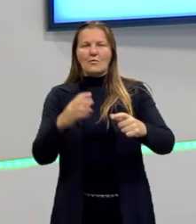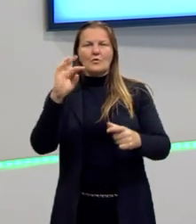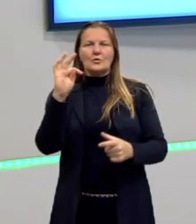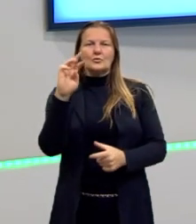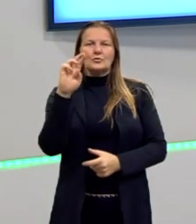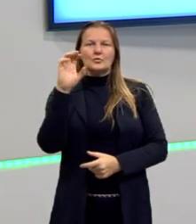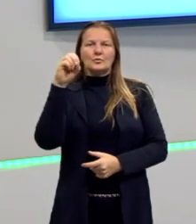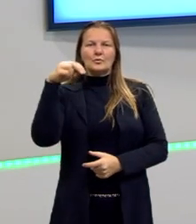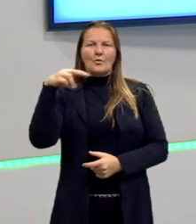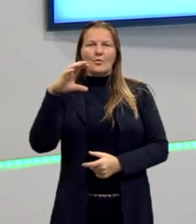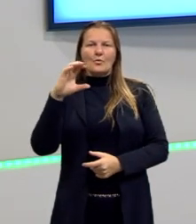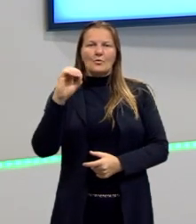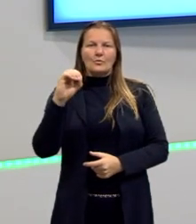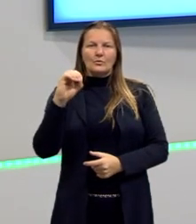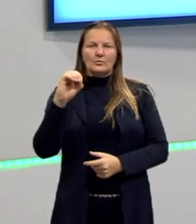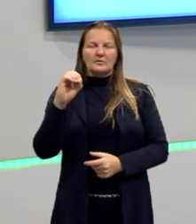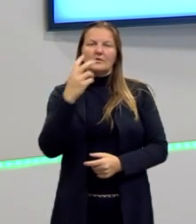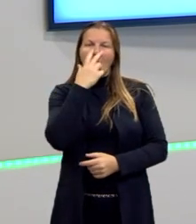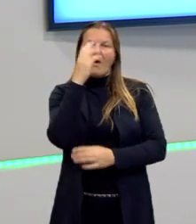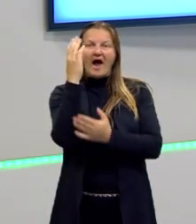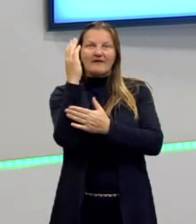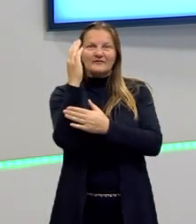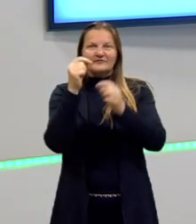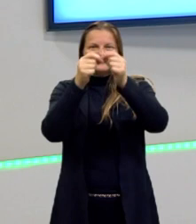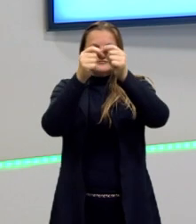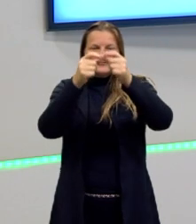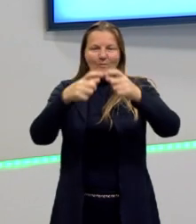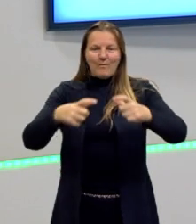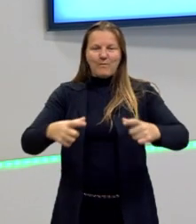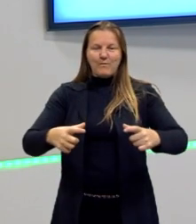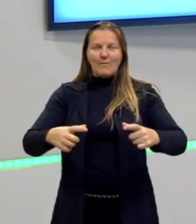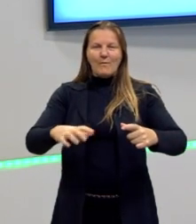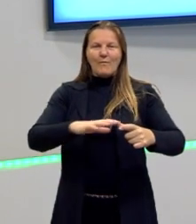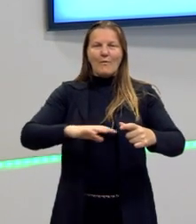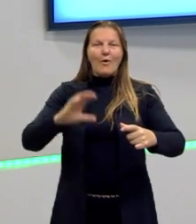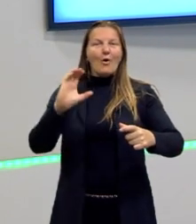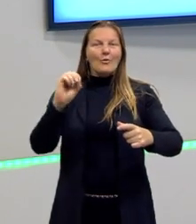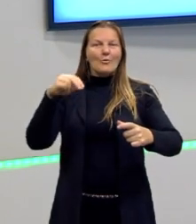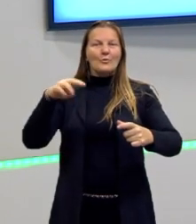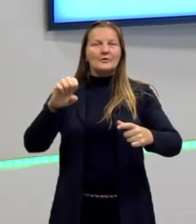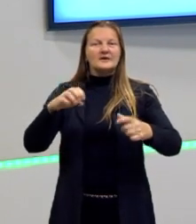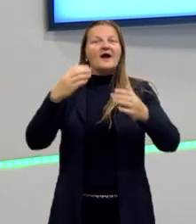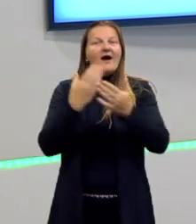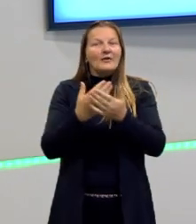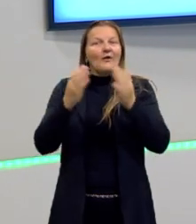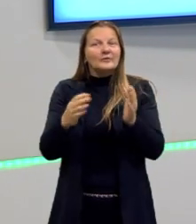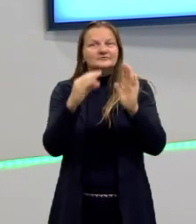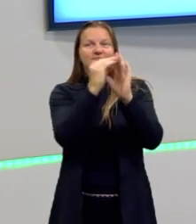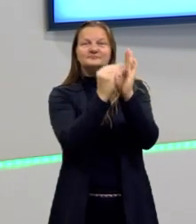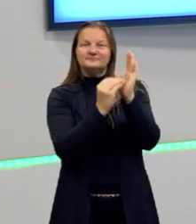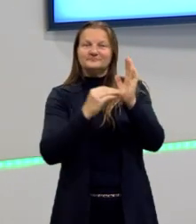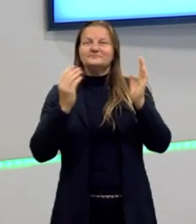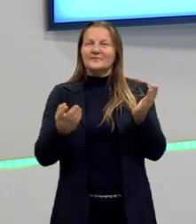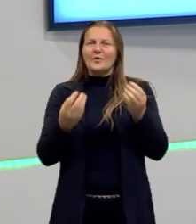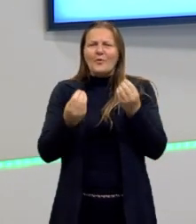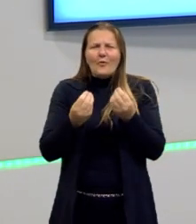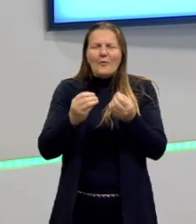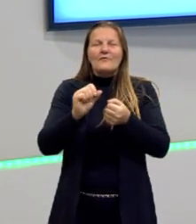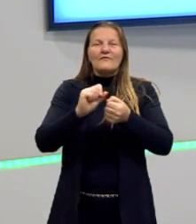ou o que ele representa aí né na geometria tridimensional nós vamos ver na aula de hoje também vamos ver então